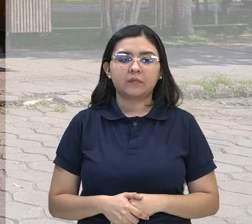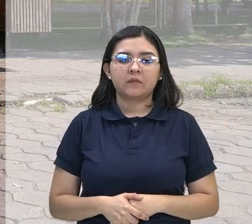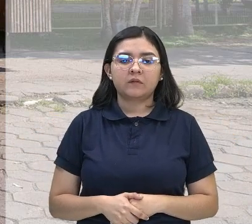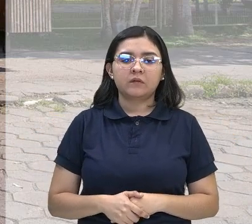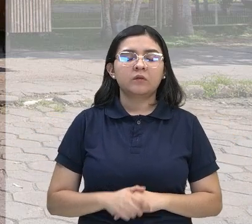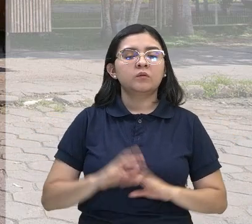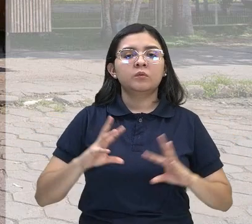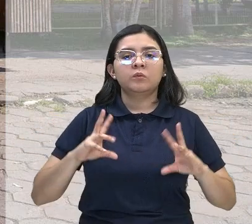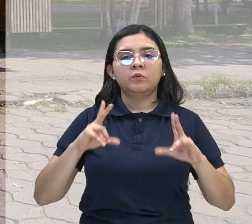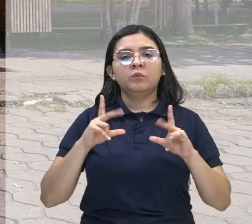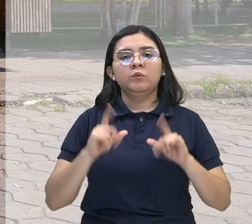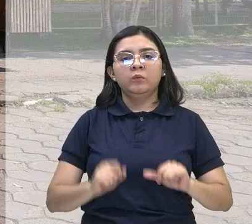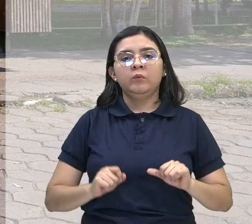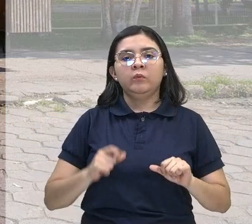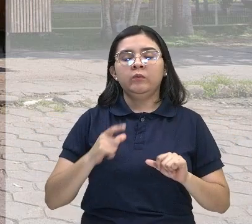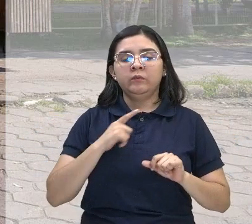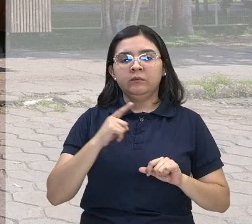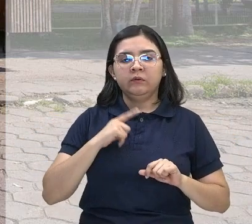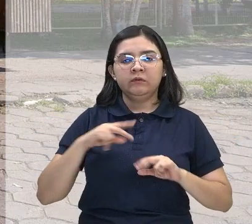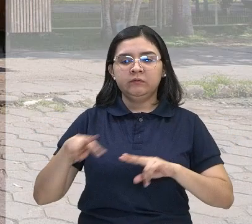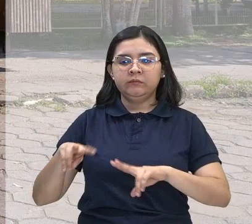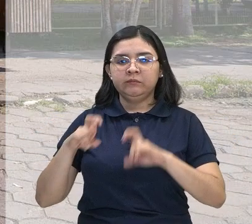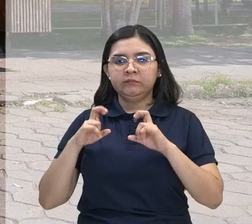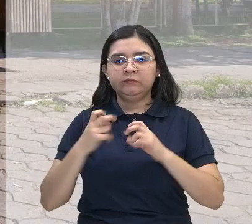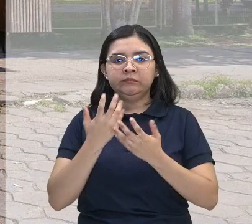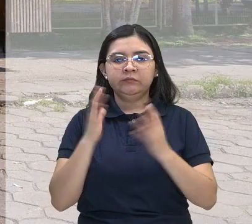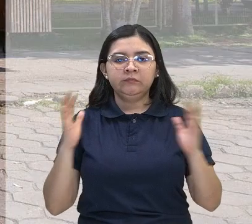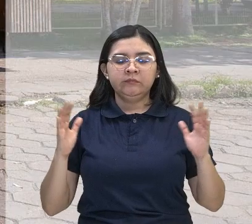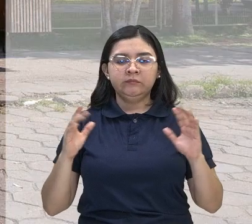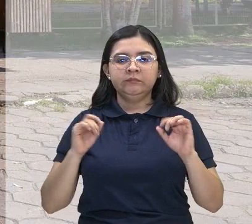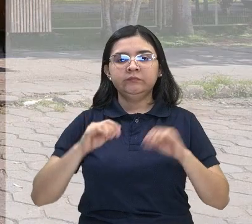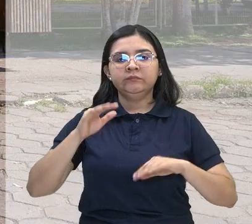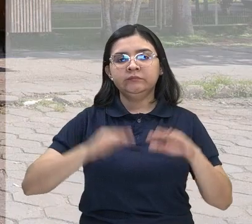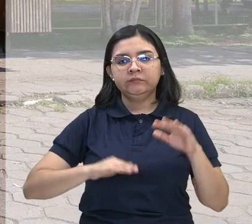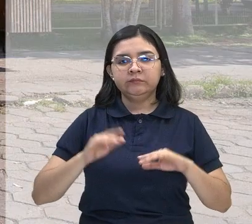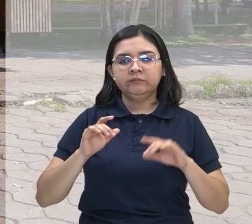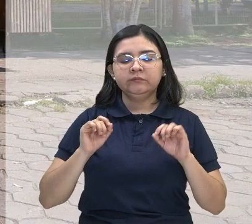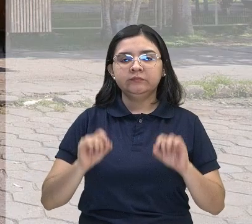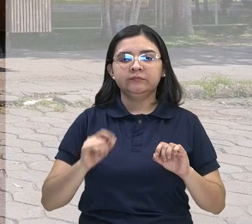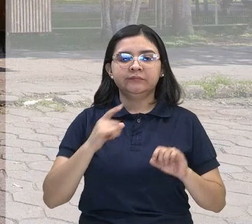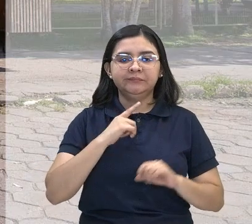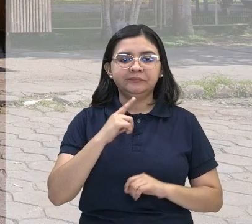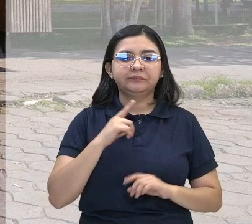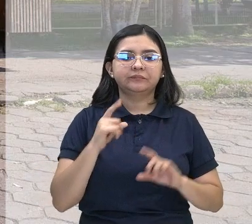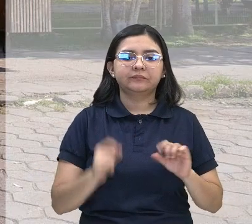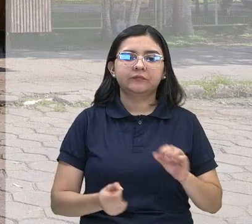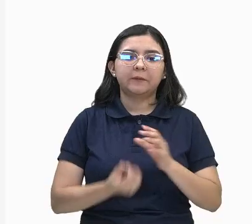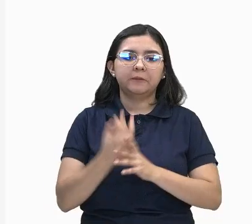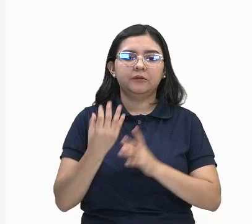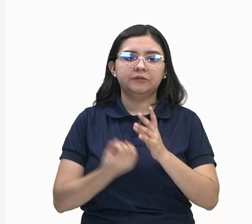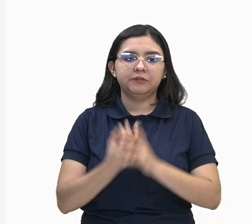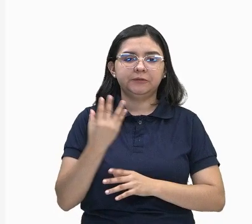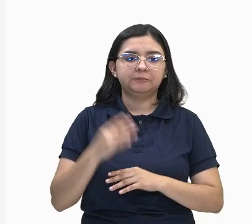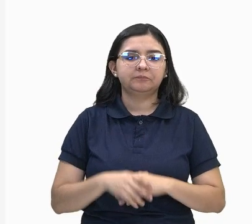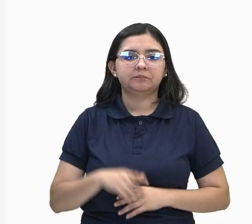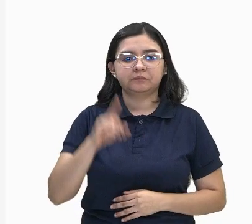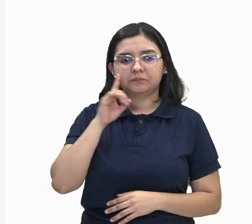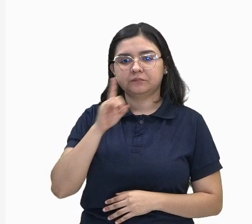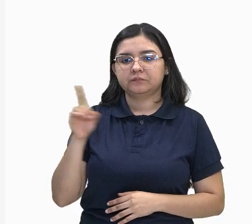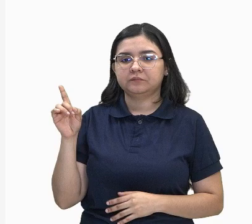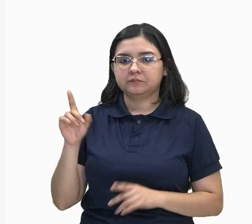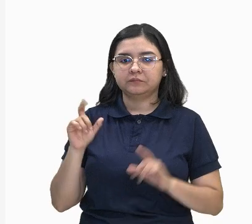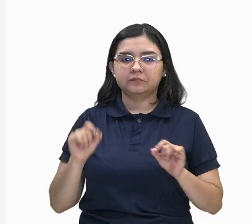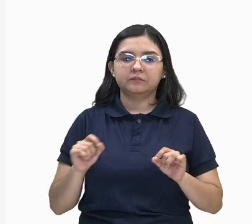tudo isso vem da natureza e depende de um fator, que é a produção. Outro ponto